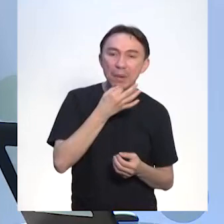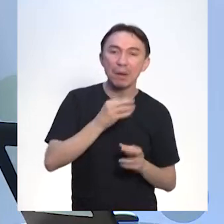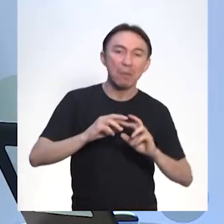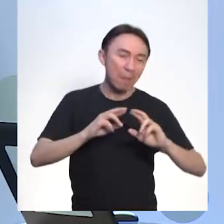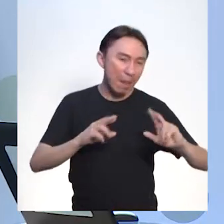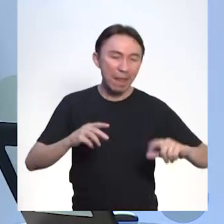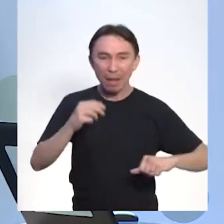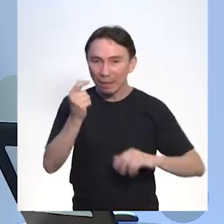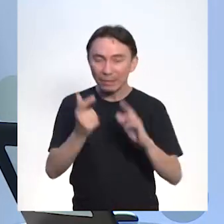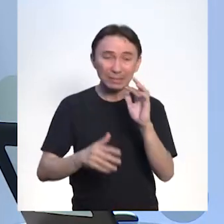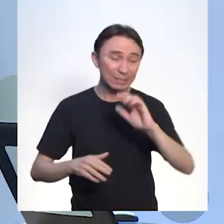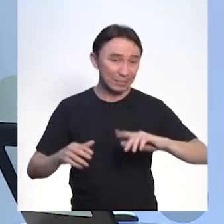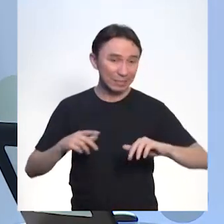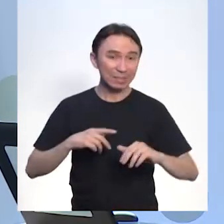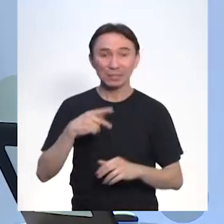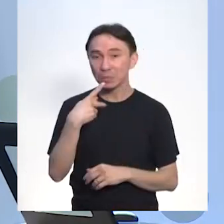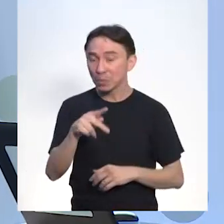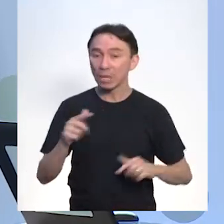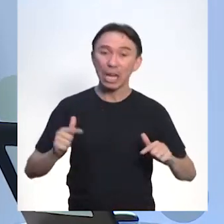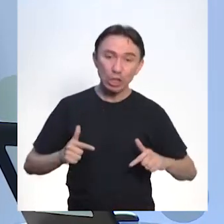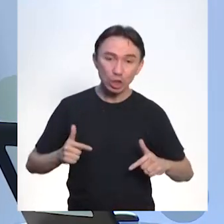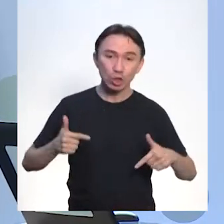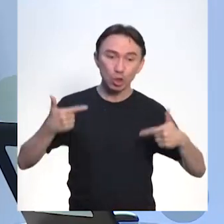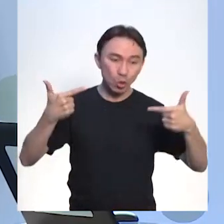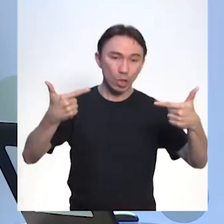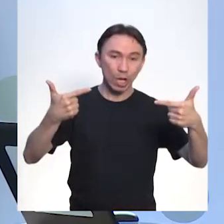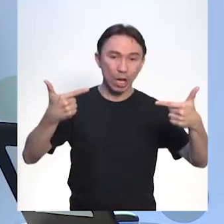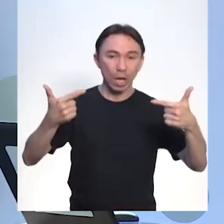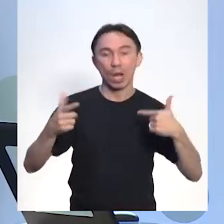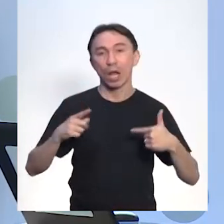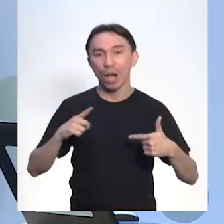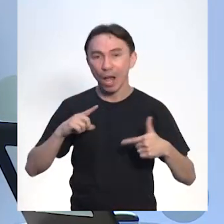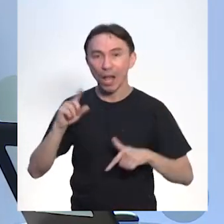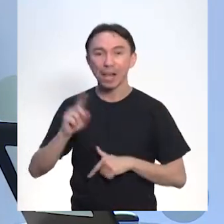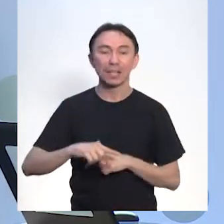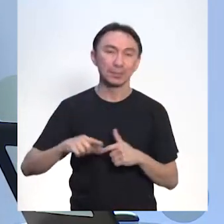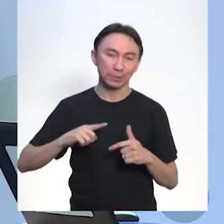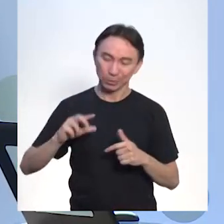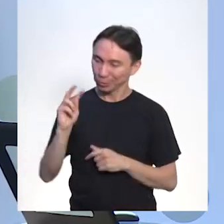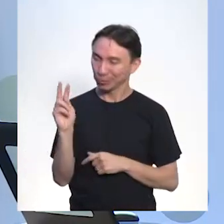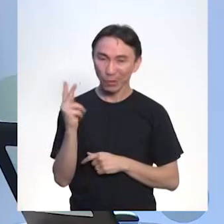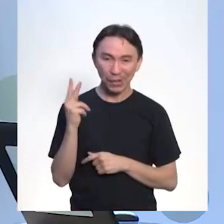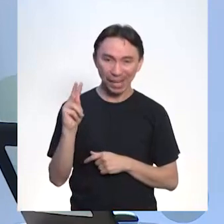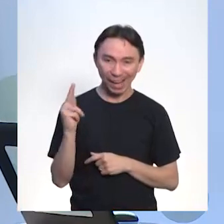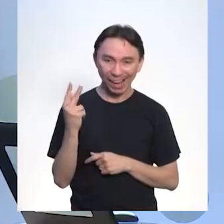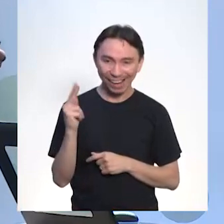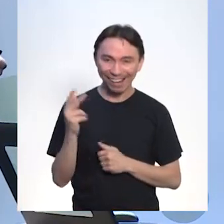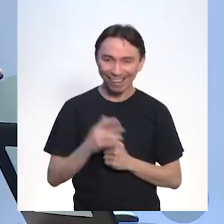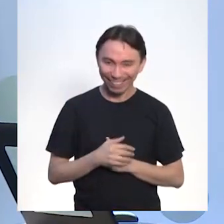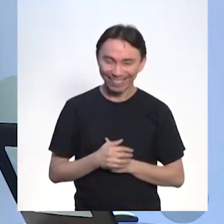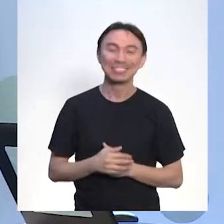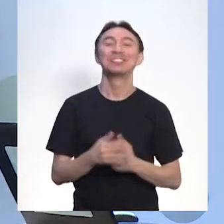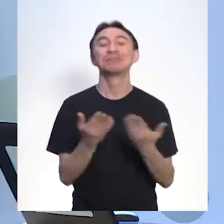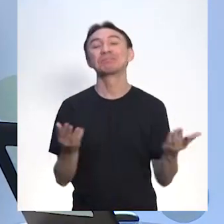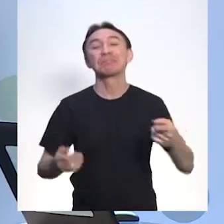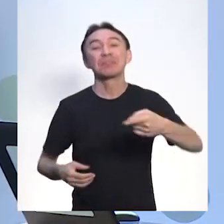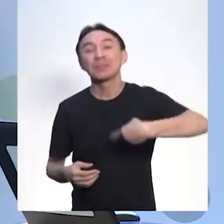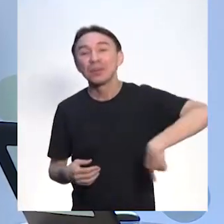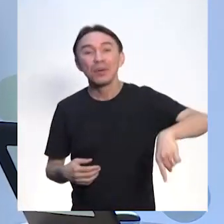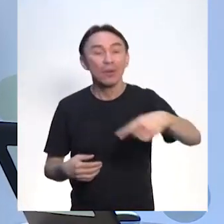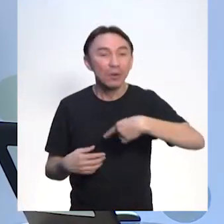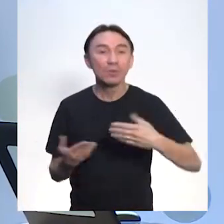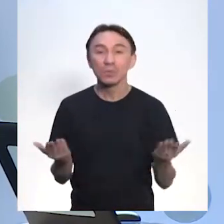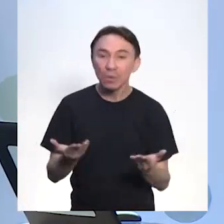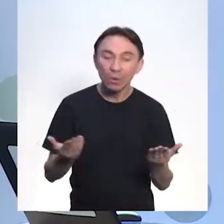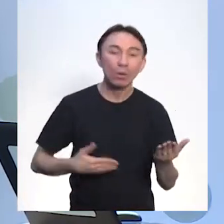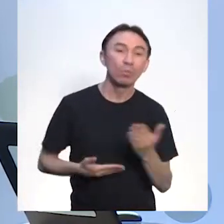sua atitude historiadora. Nós estamos trabalhando os regimes